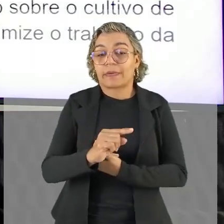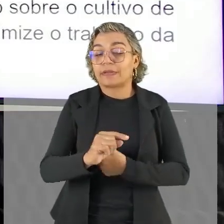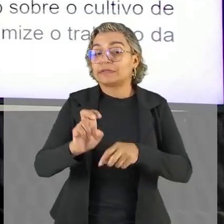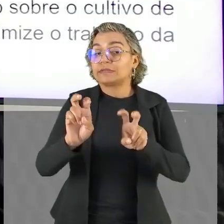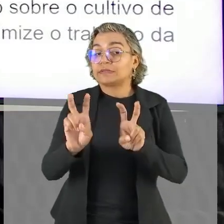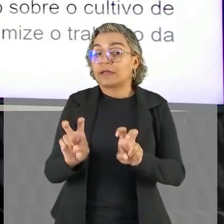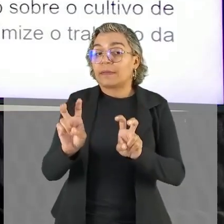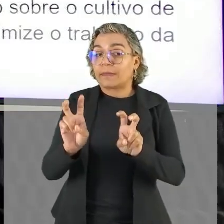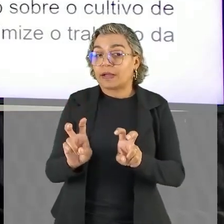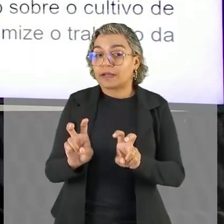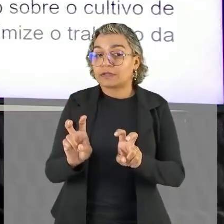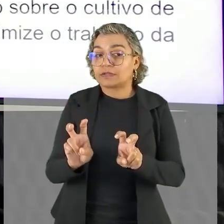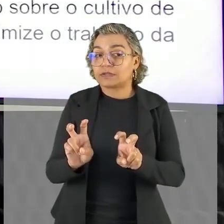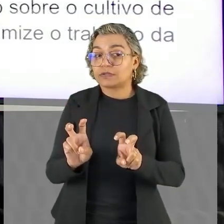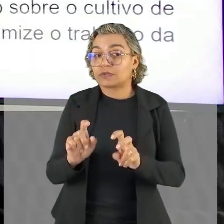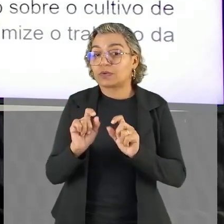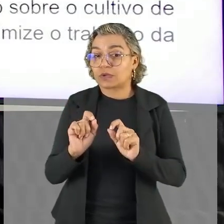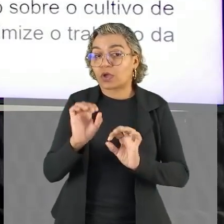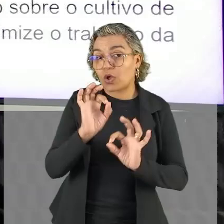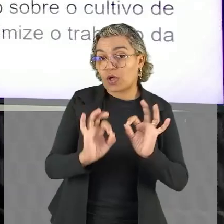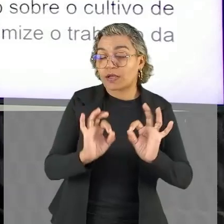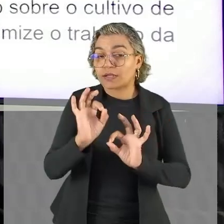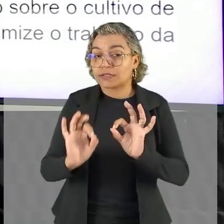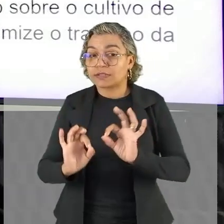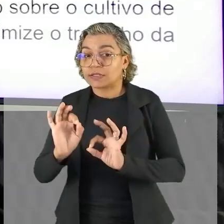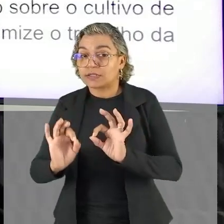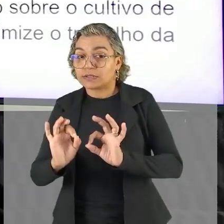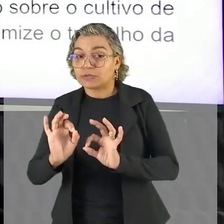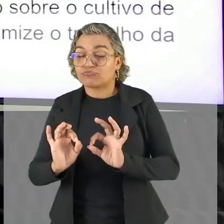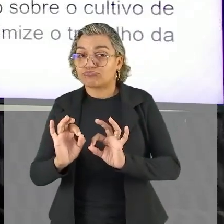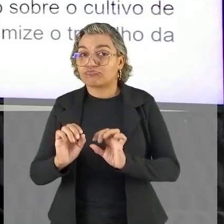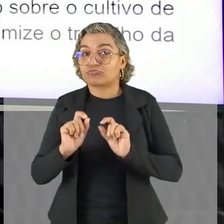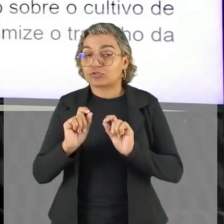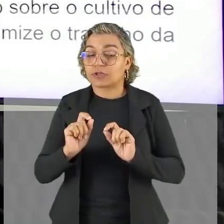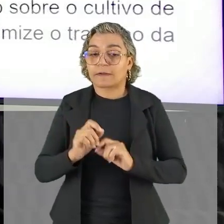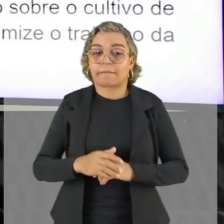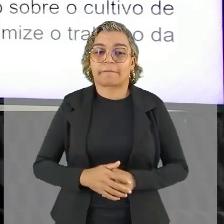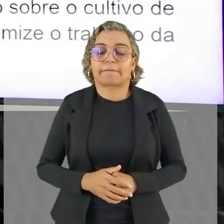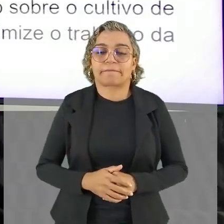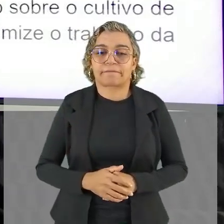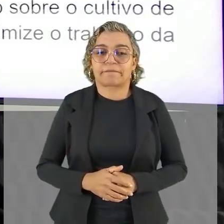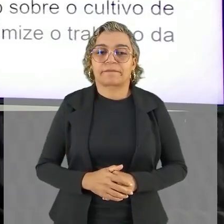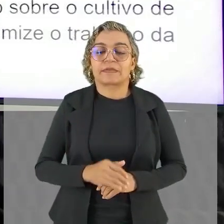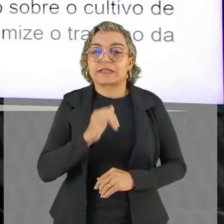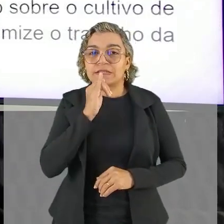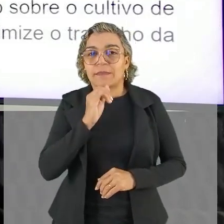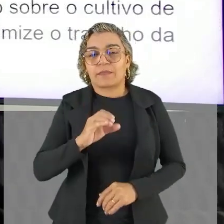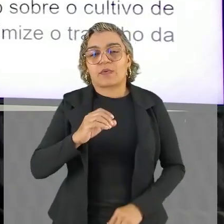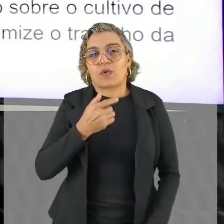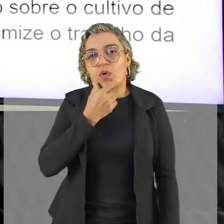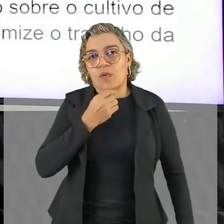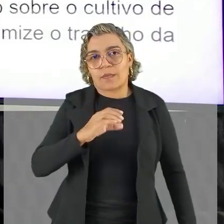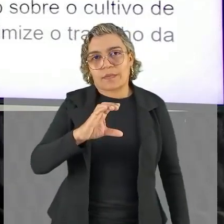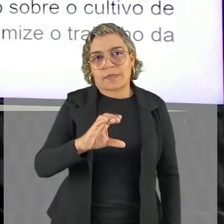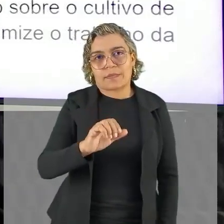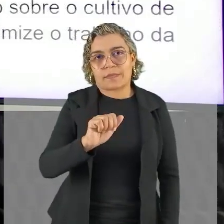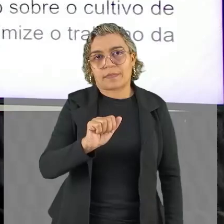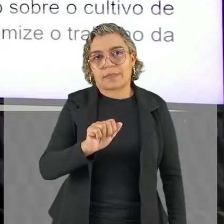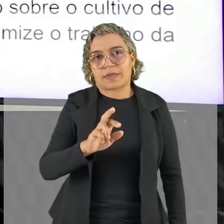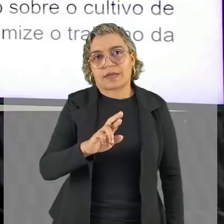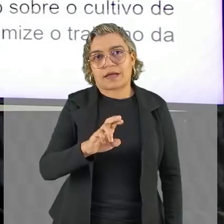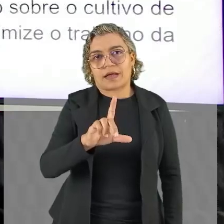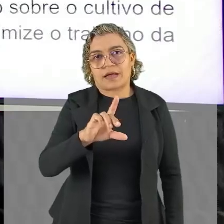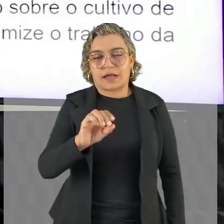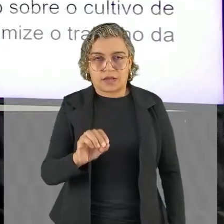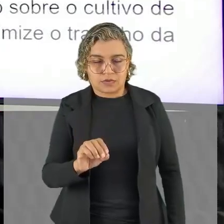organização enunciativa, nós podemos observar alguma coisa. Então, gente, primeiro, o Carlos Drummond de Andrade fala da inspiração